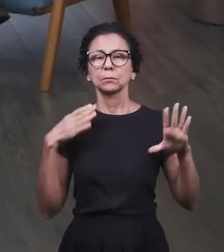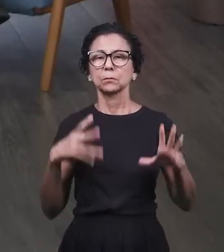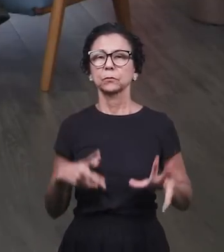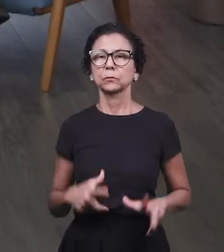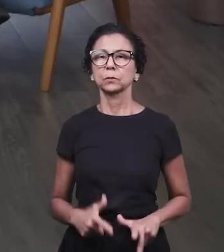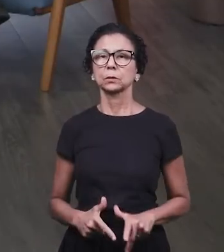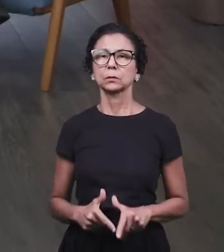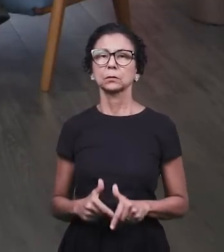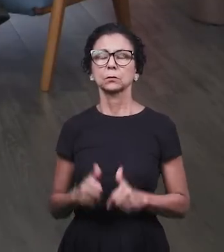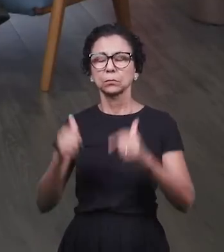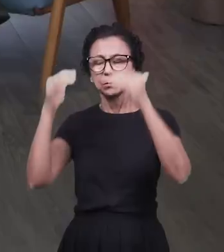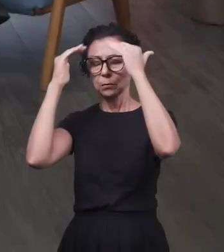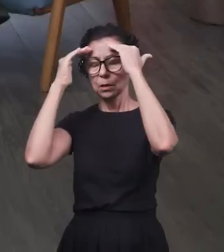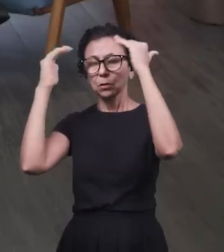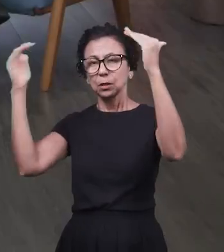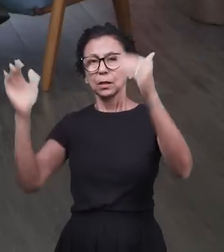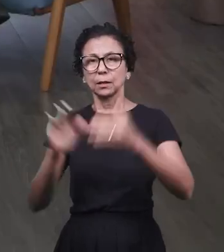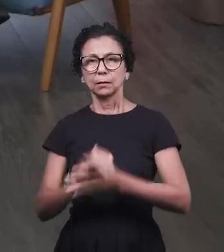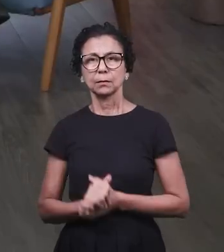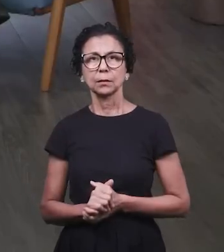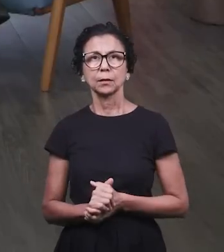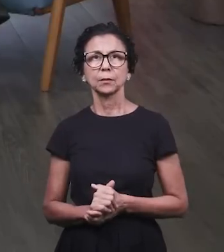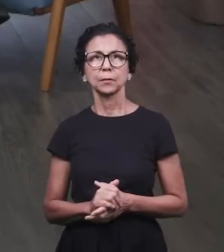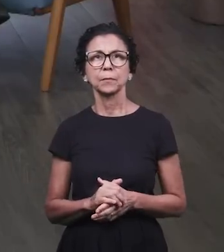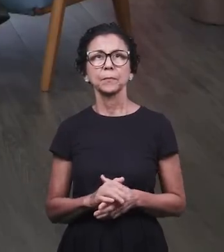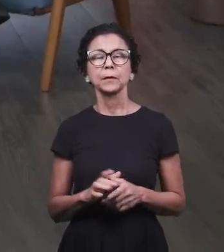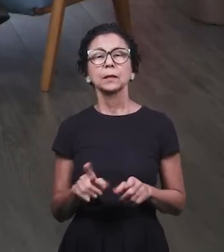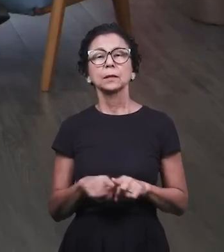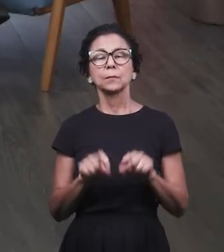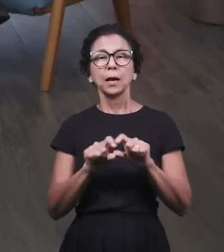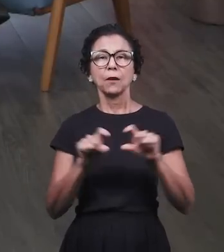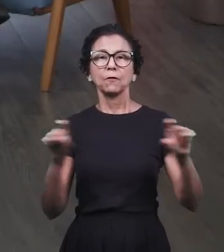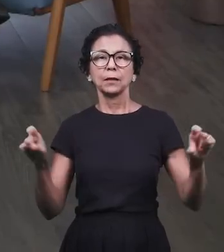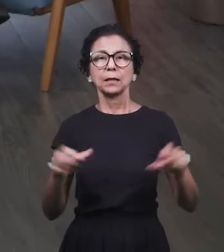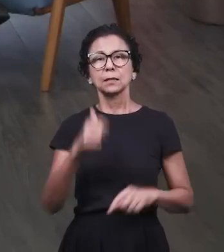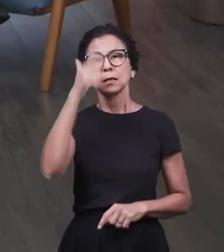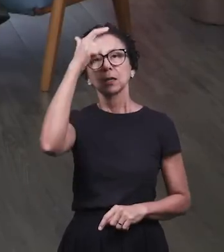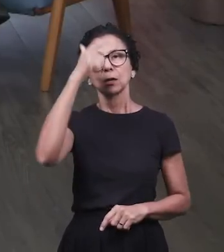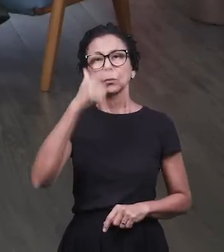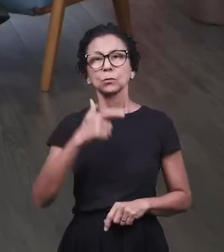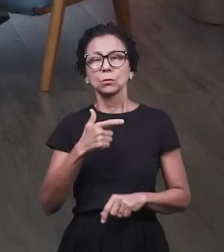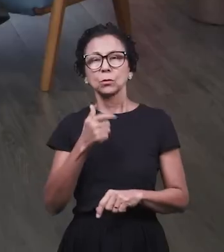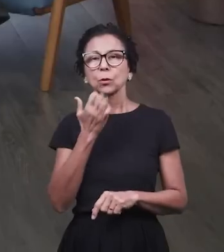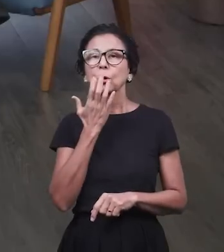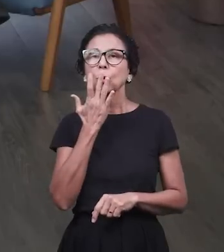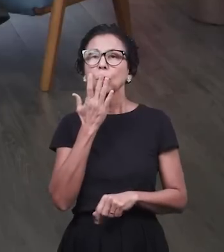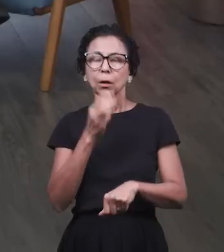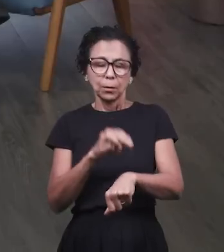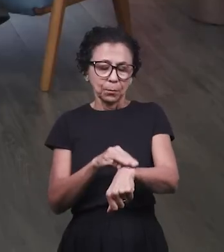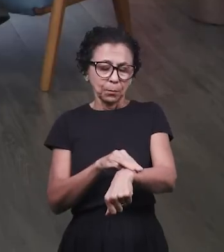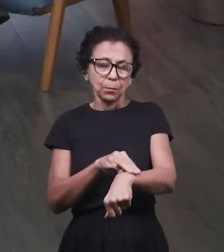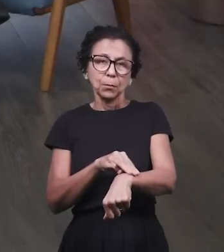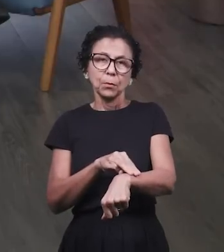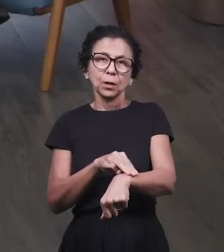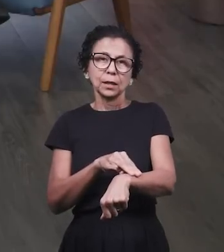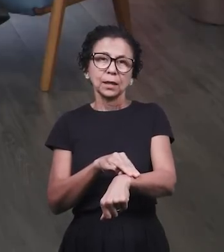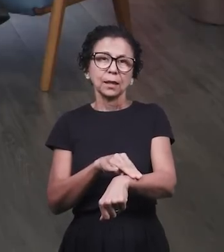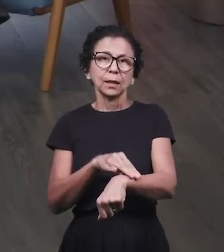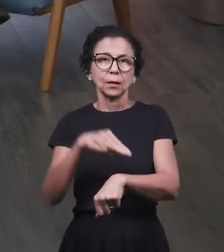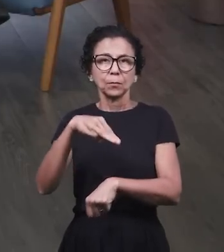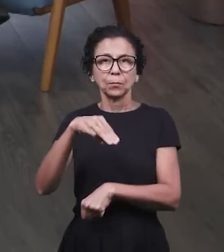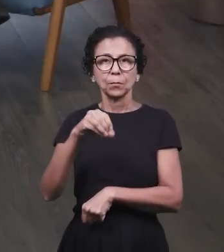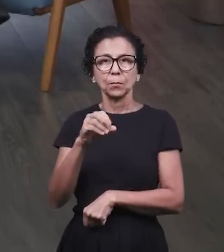no caminho. E eu sou morena, Daniel. Eu sou morena porque a igreja